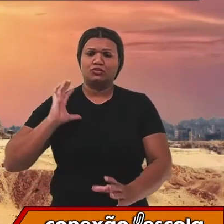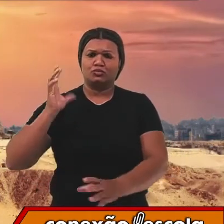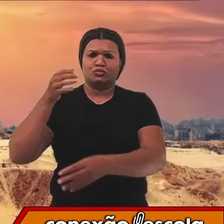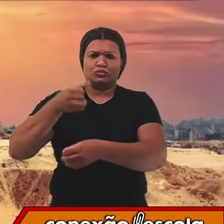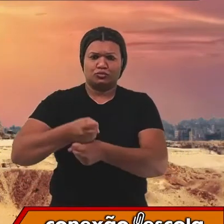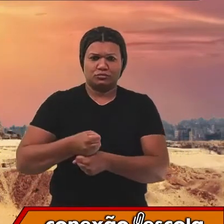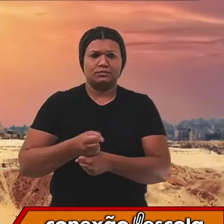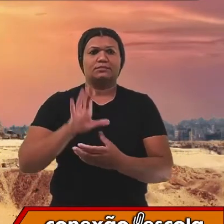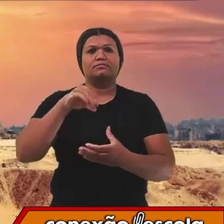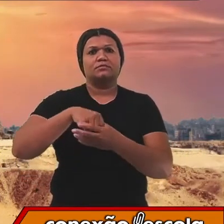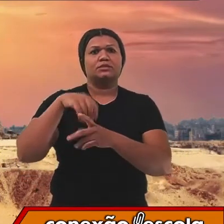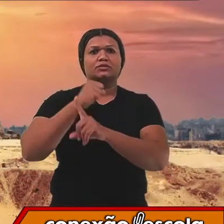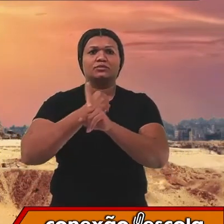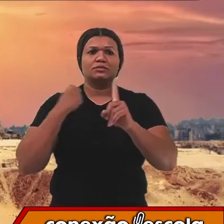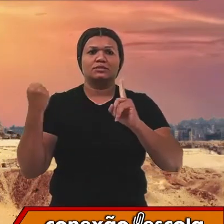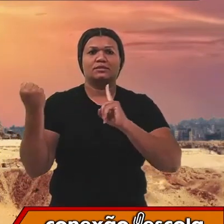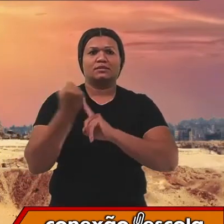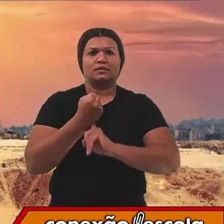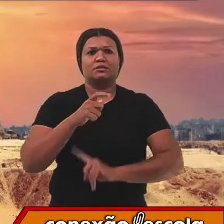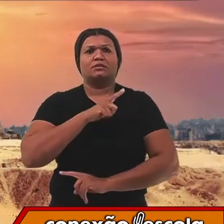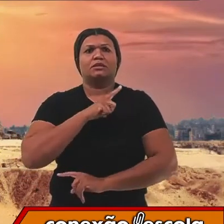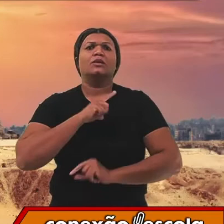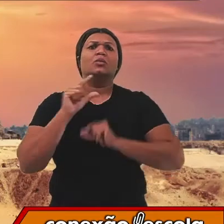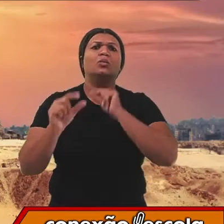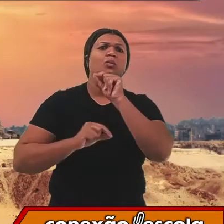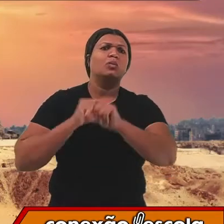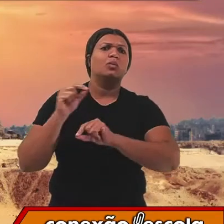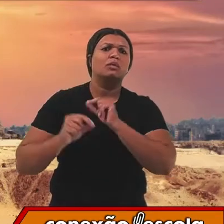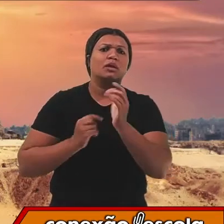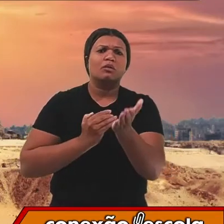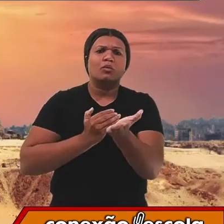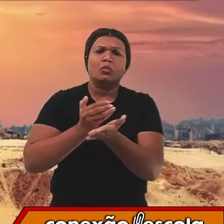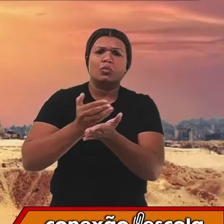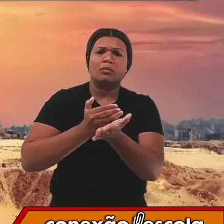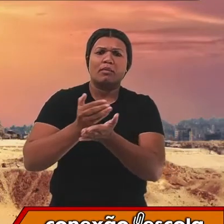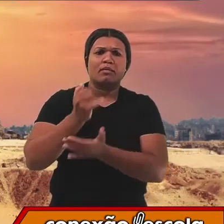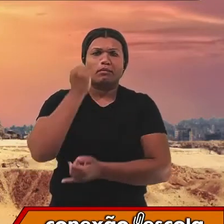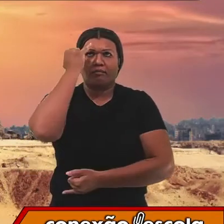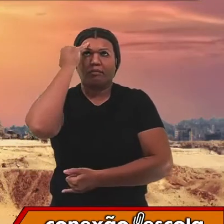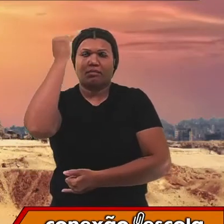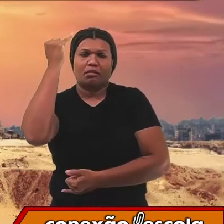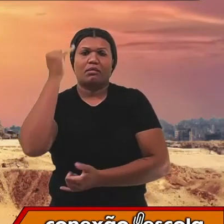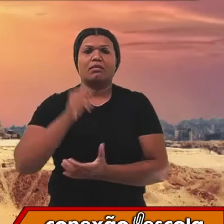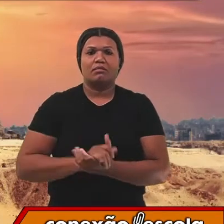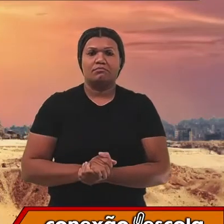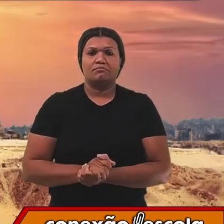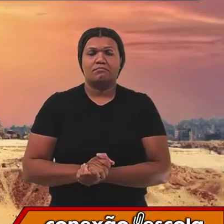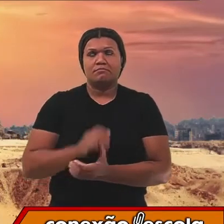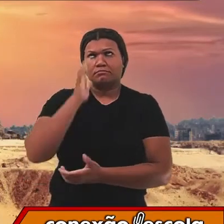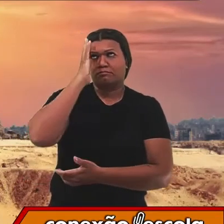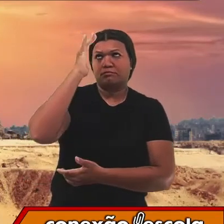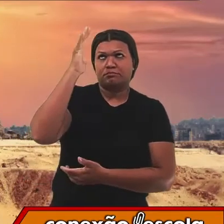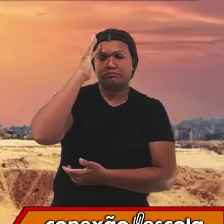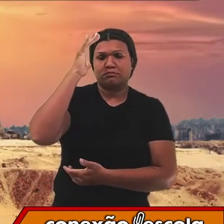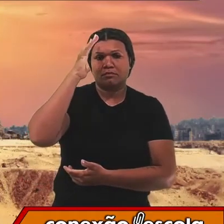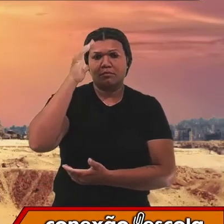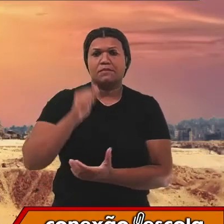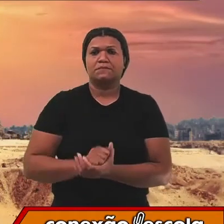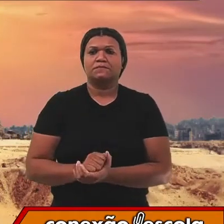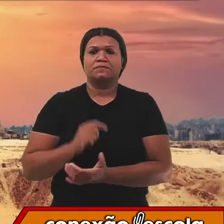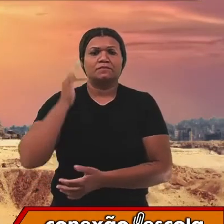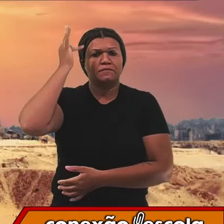sociedade, nós temos a introdução das ideias iluministas, dos pensadores